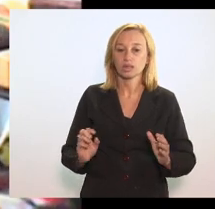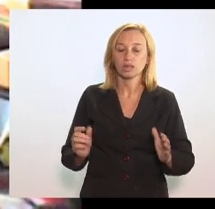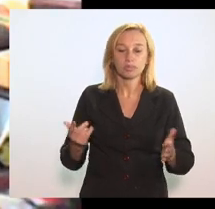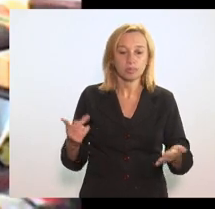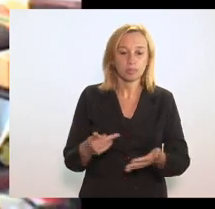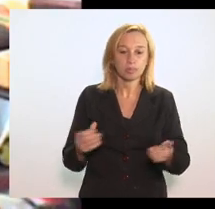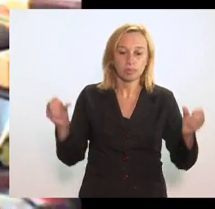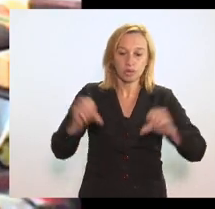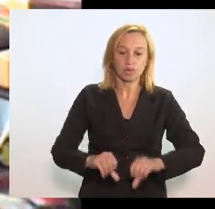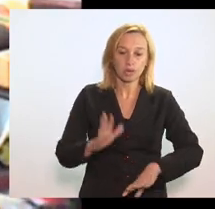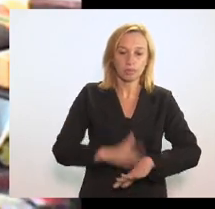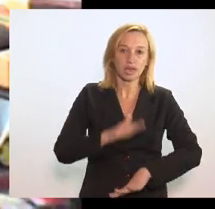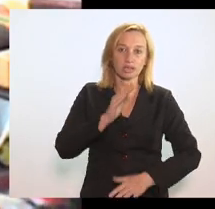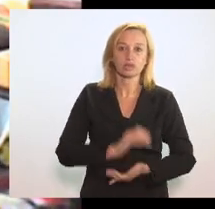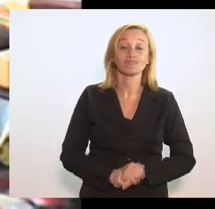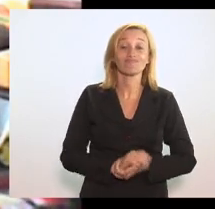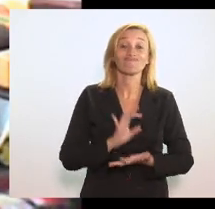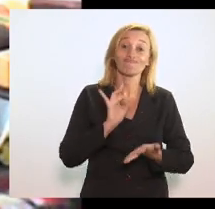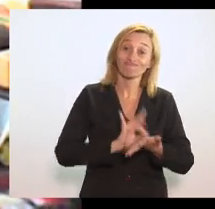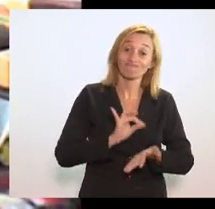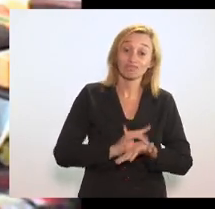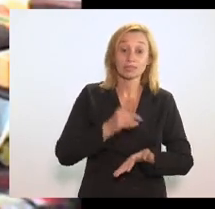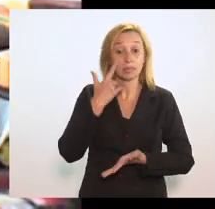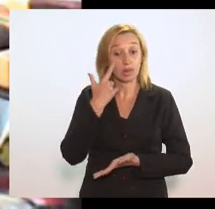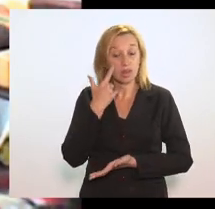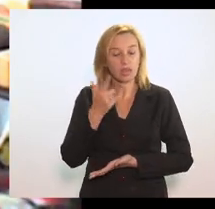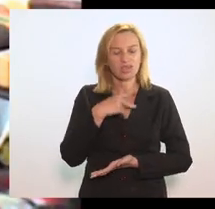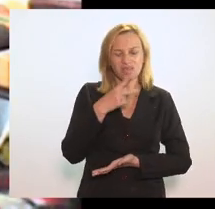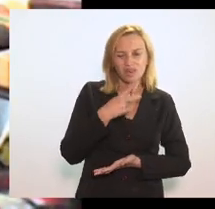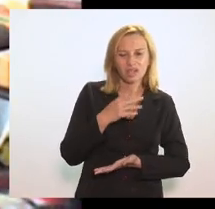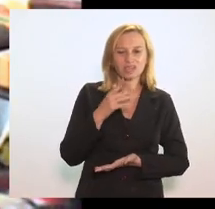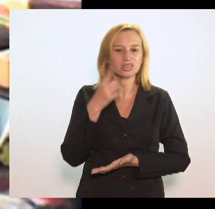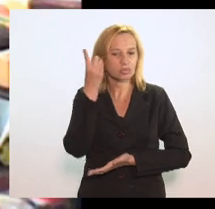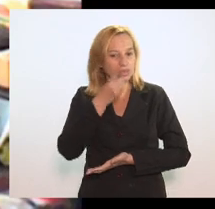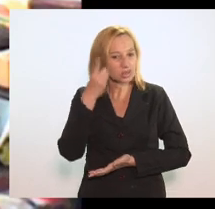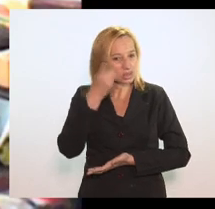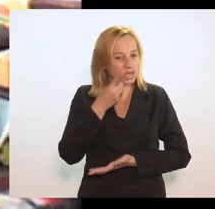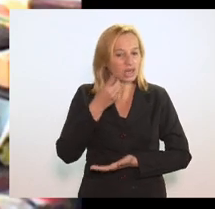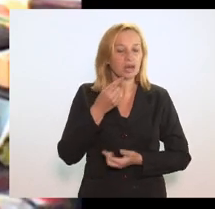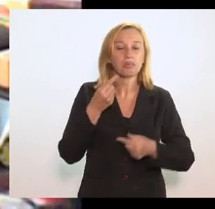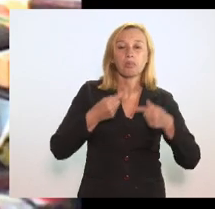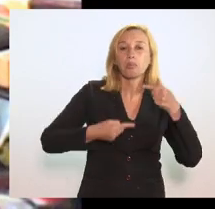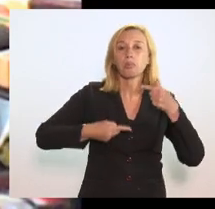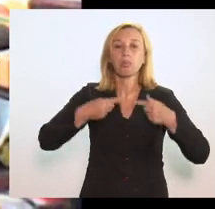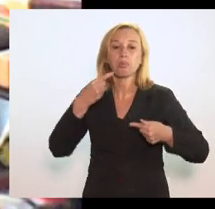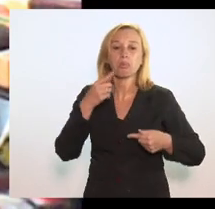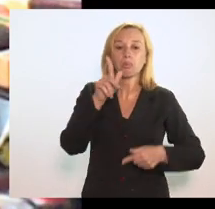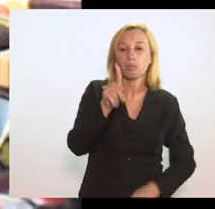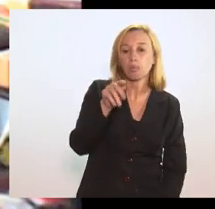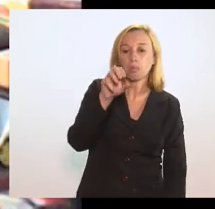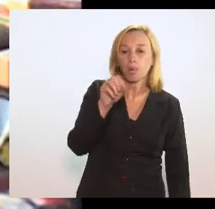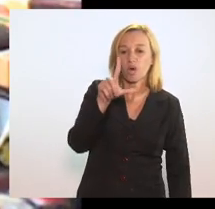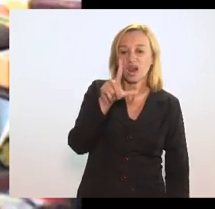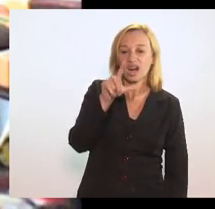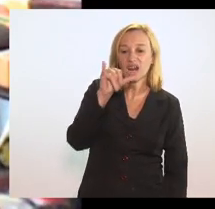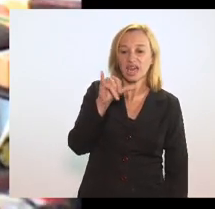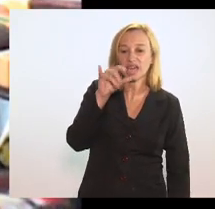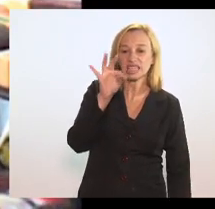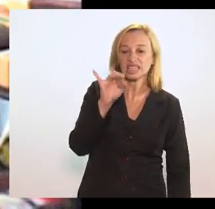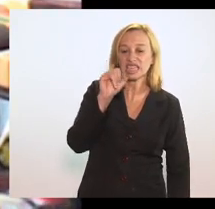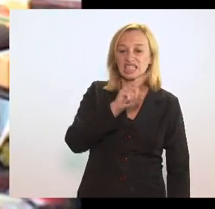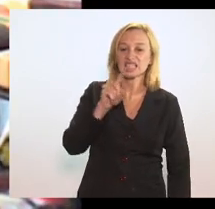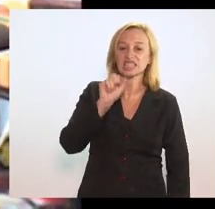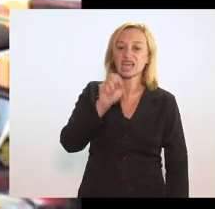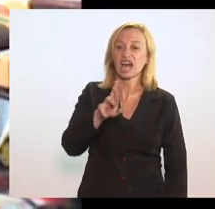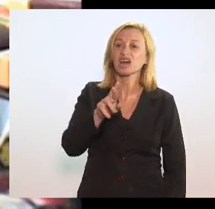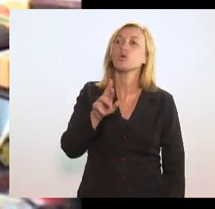vez. A verdade é que eu tenho visto algumas falas de deputados dizendo que se quer politizar a pandemia. O que é